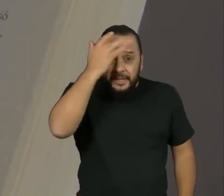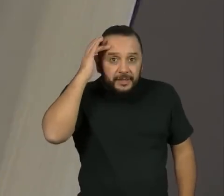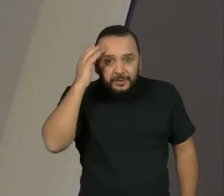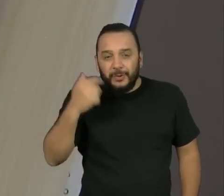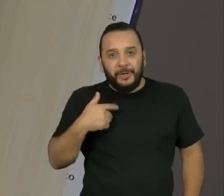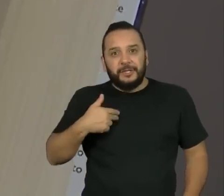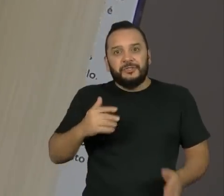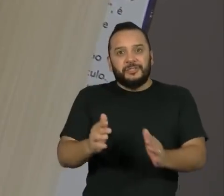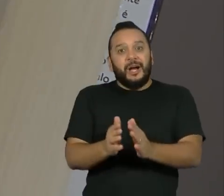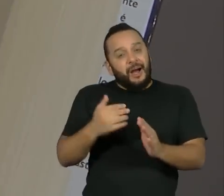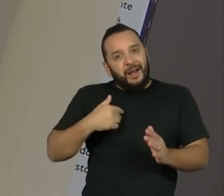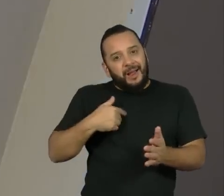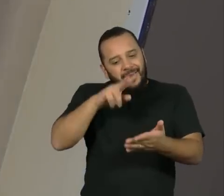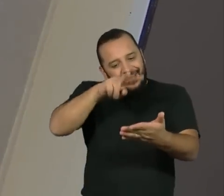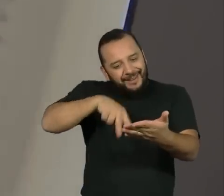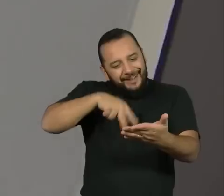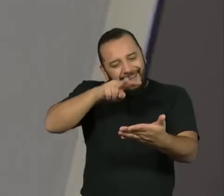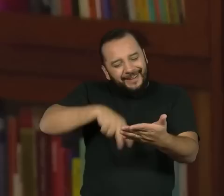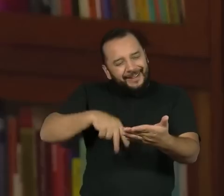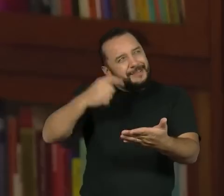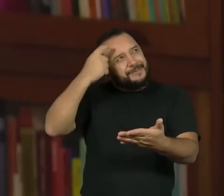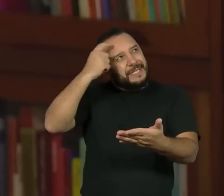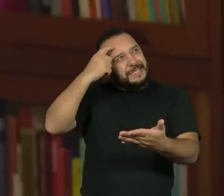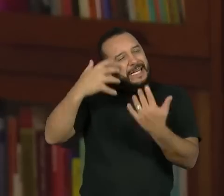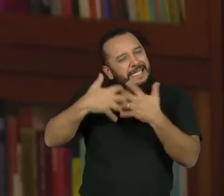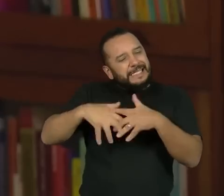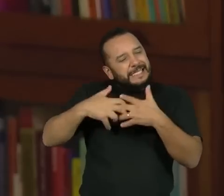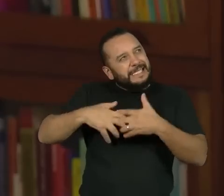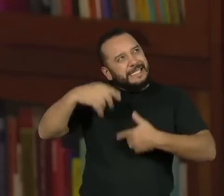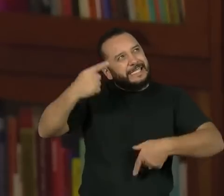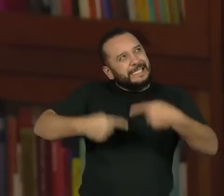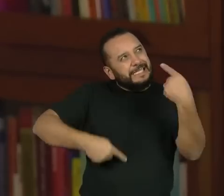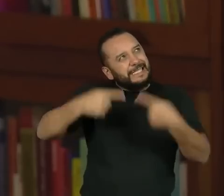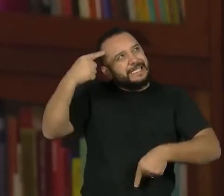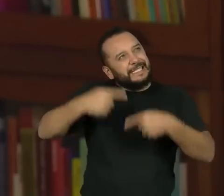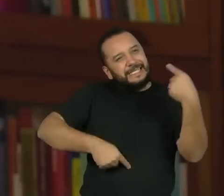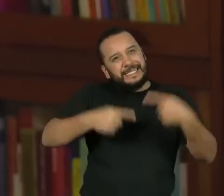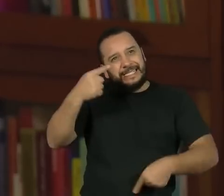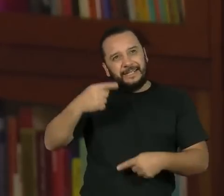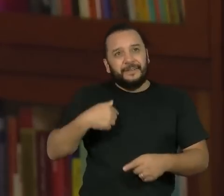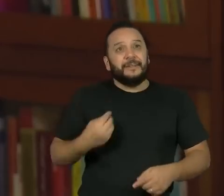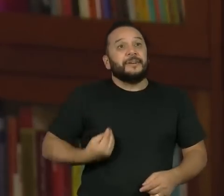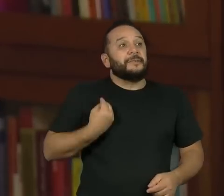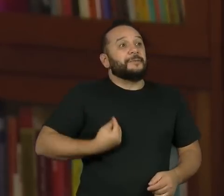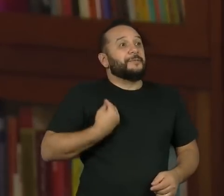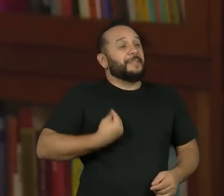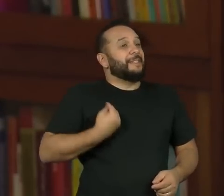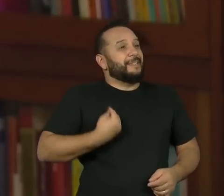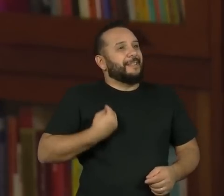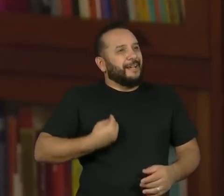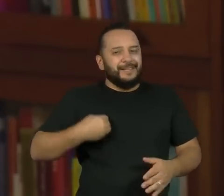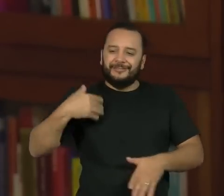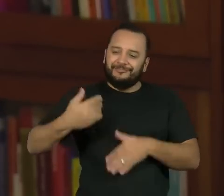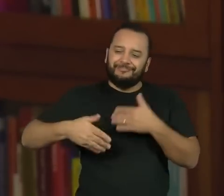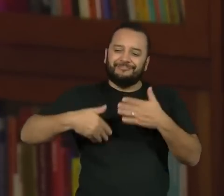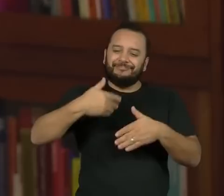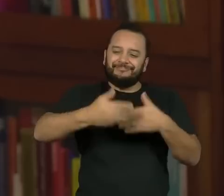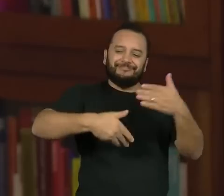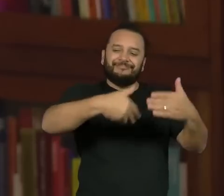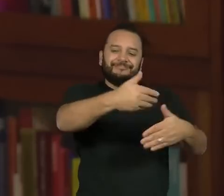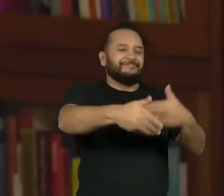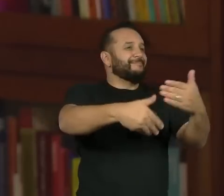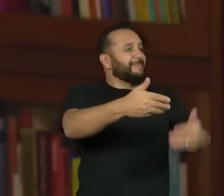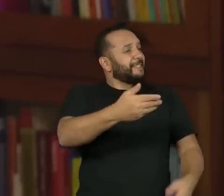entrem no diálogo. A gente tem nesse nosso cotidiano, nessa roda viva,